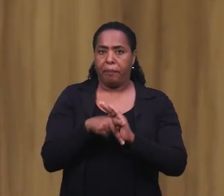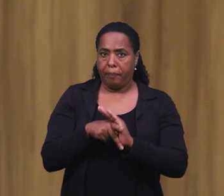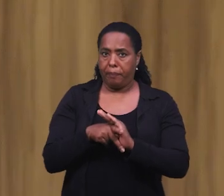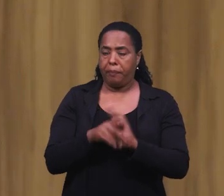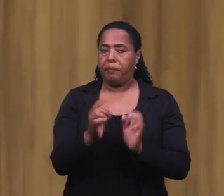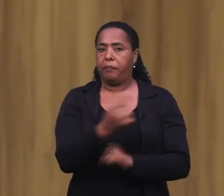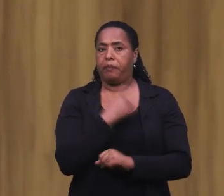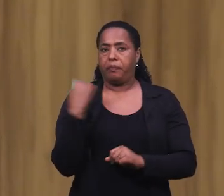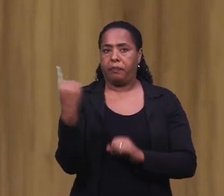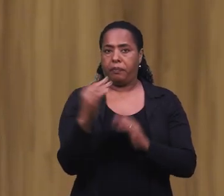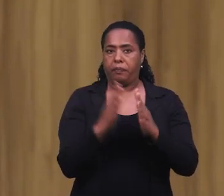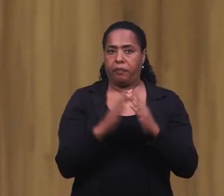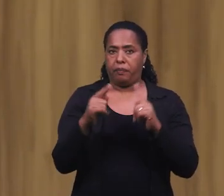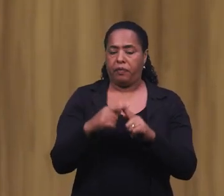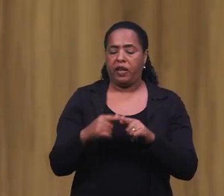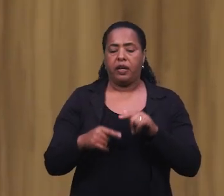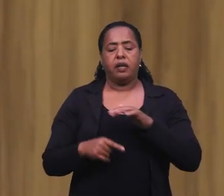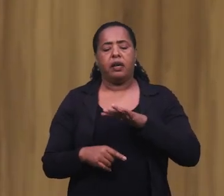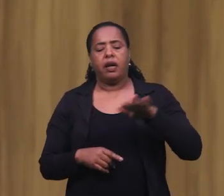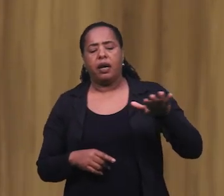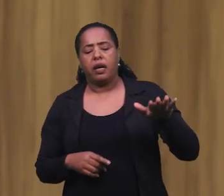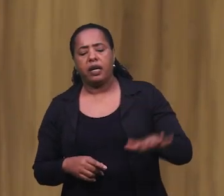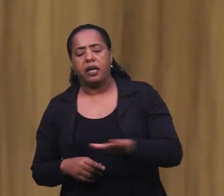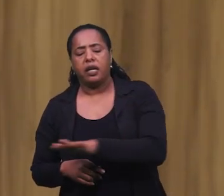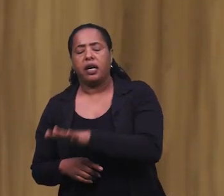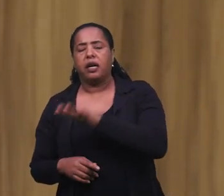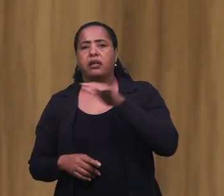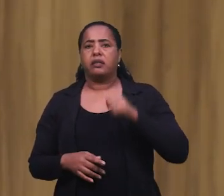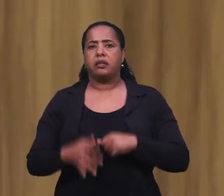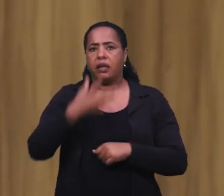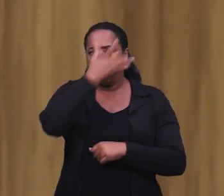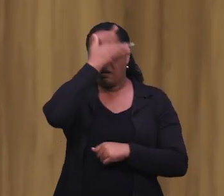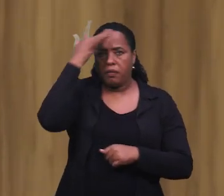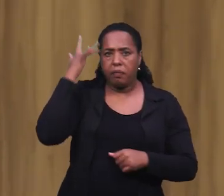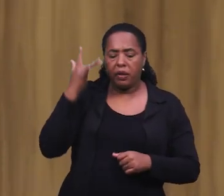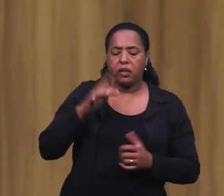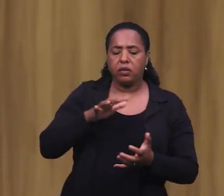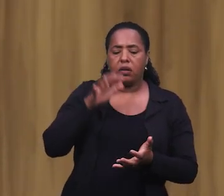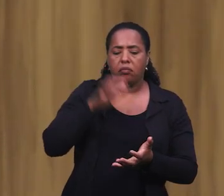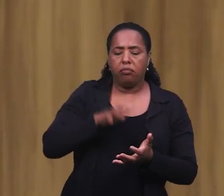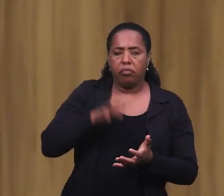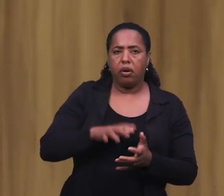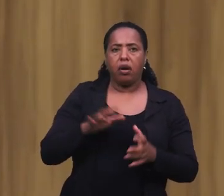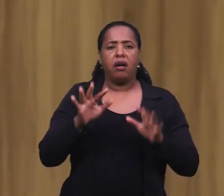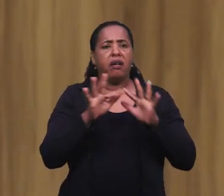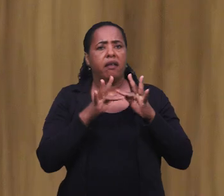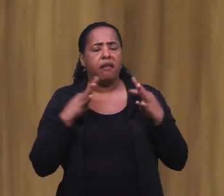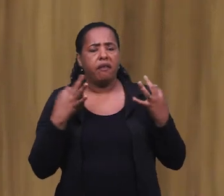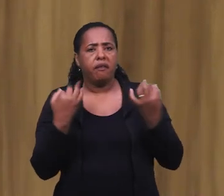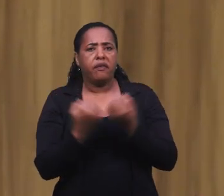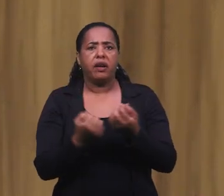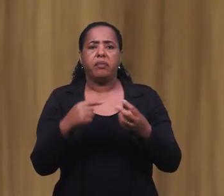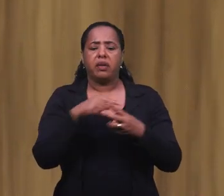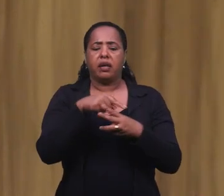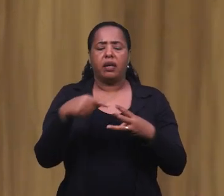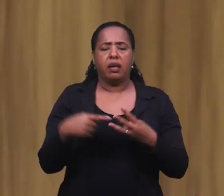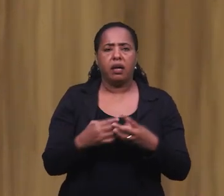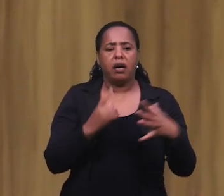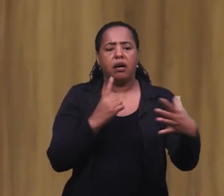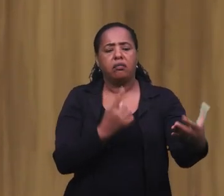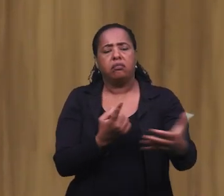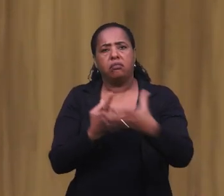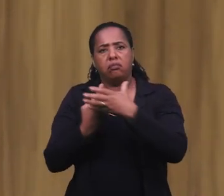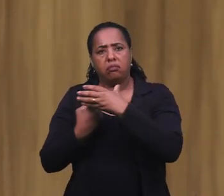também. Mas nós estamos aqui para falar do acolhimento ao idoso. Então, nós vamos nos limitar a esta classe, né? Os